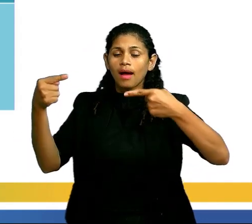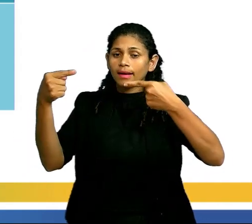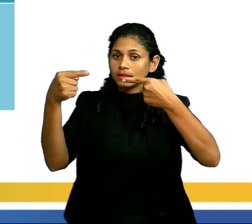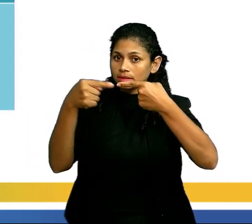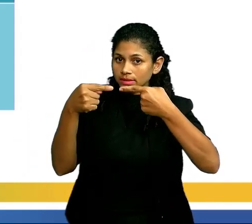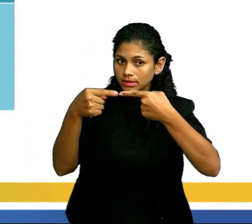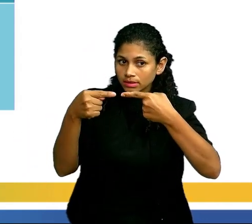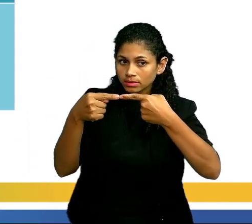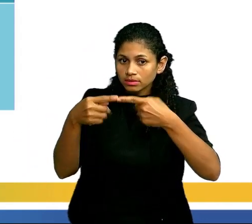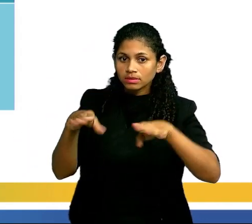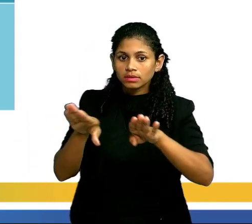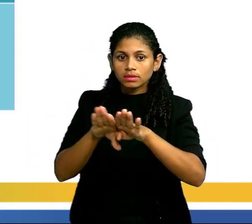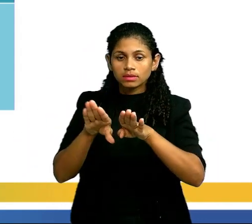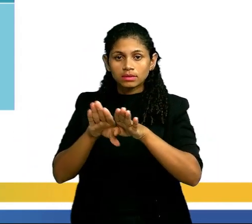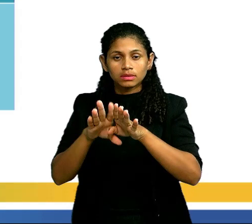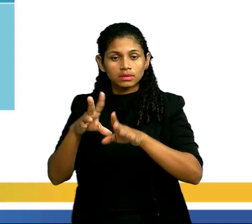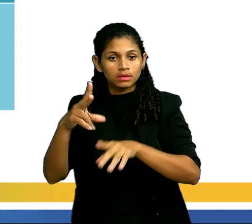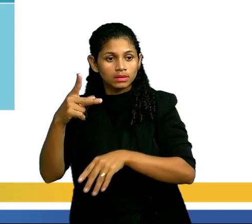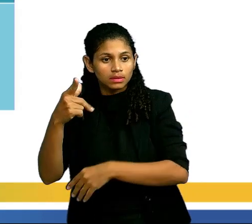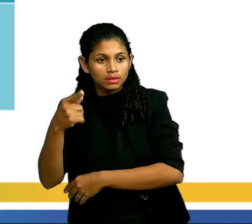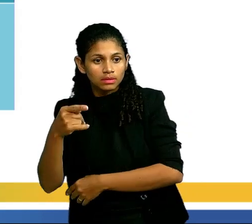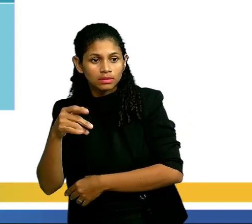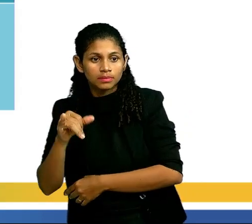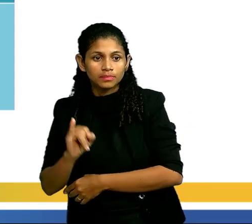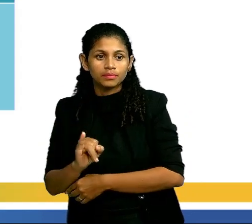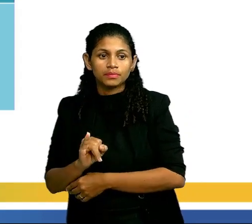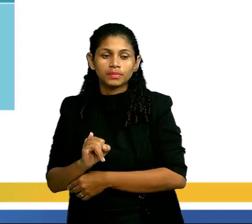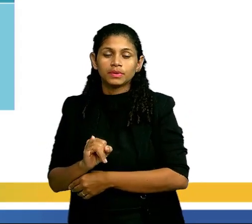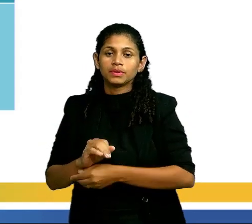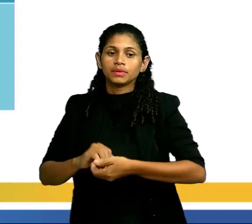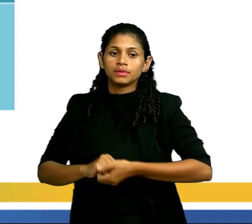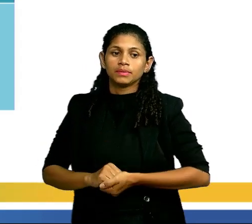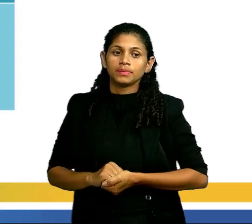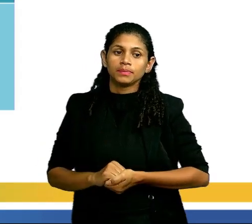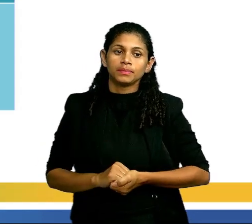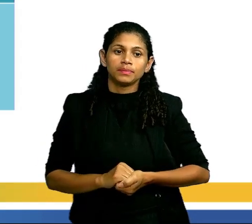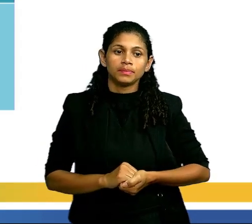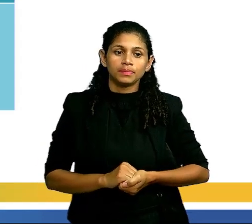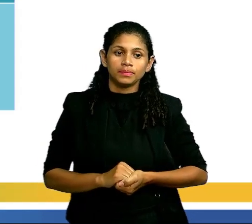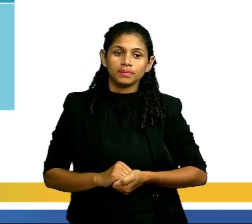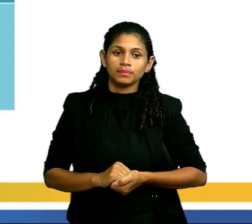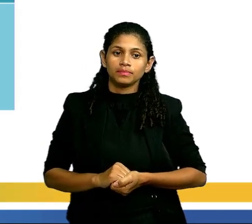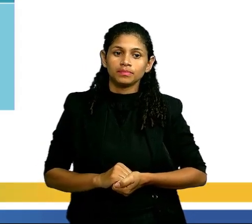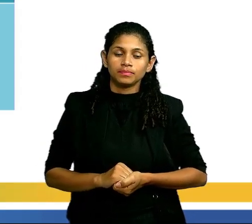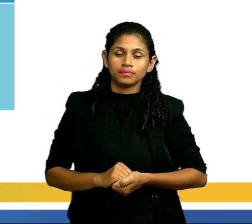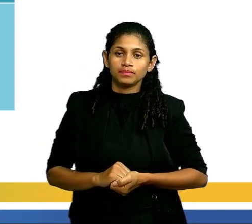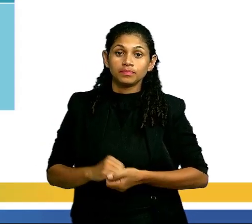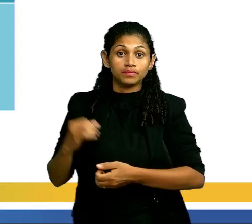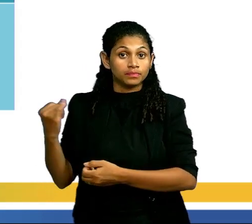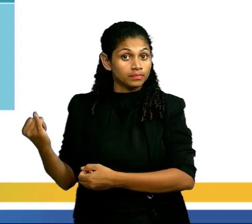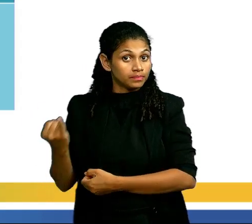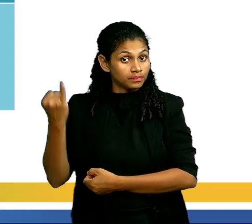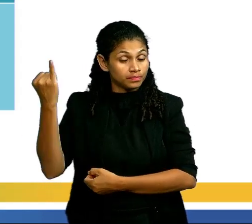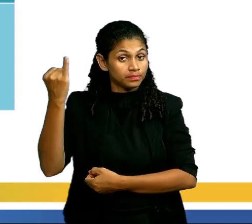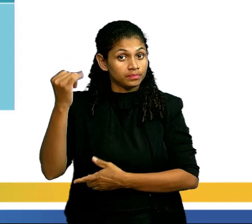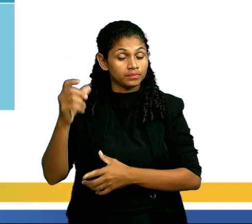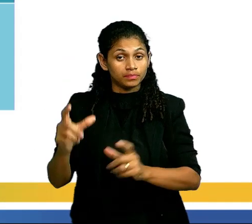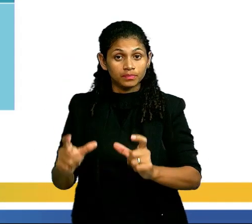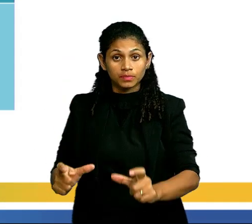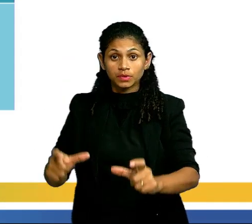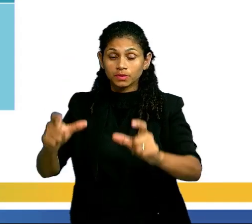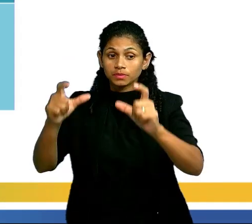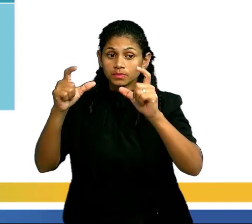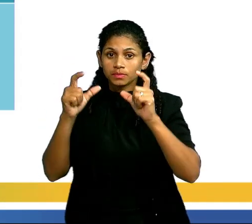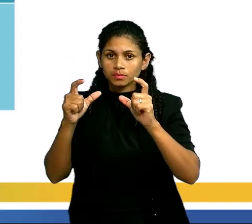π, os ângulos adjacentes de cada átomo de carbono e o seu tipo de geometria. Então é importante frisar um pouco